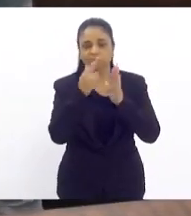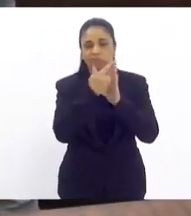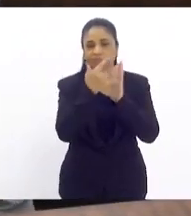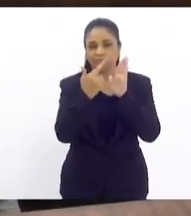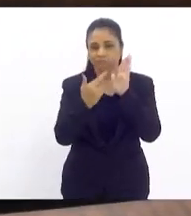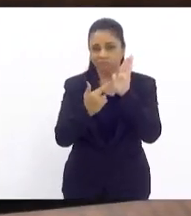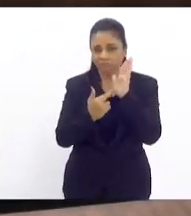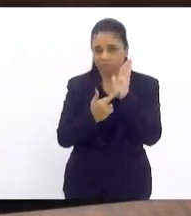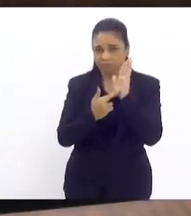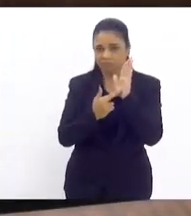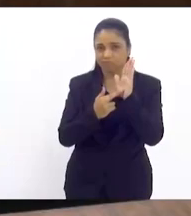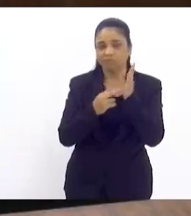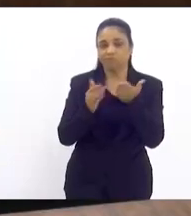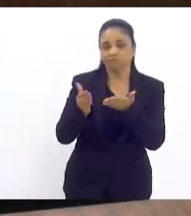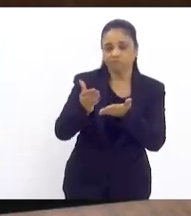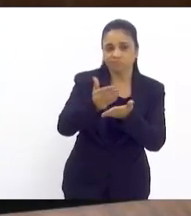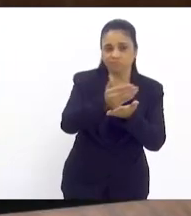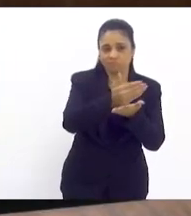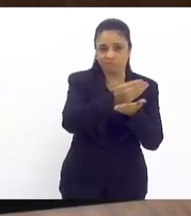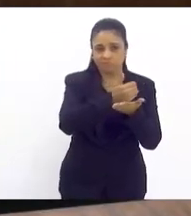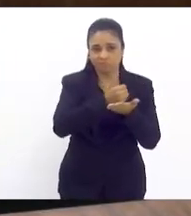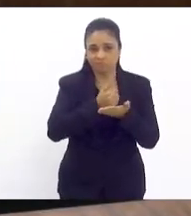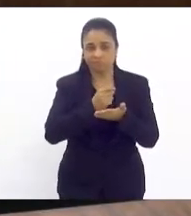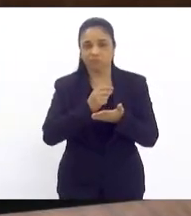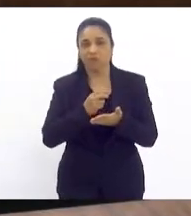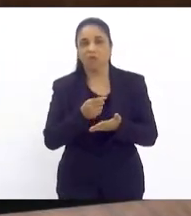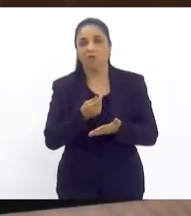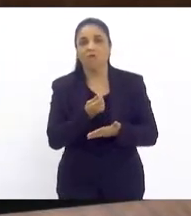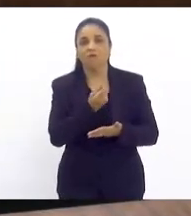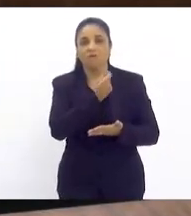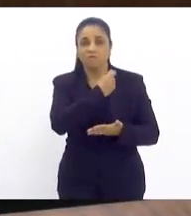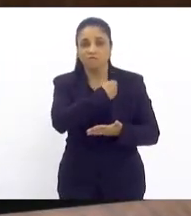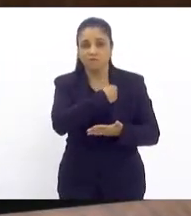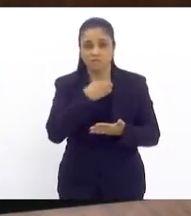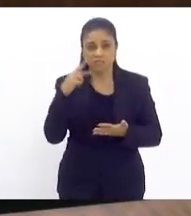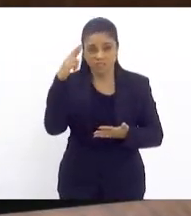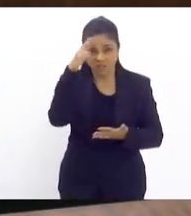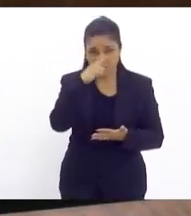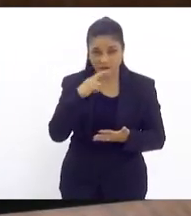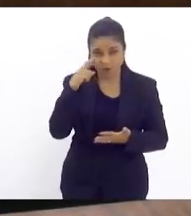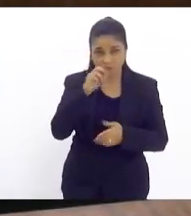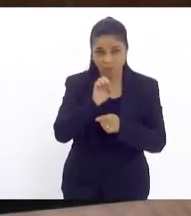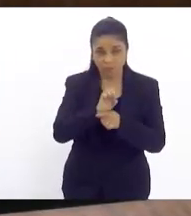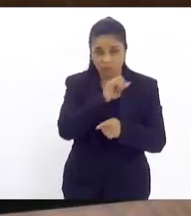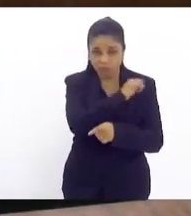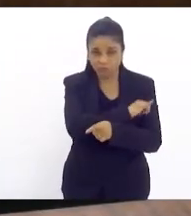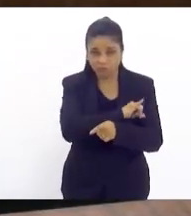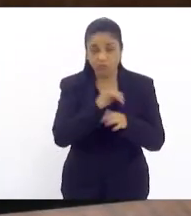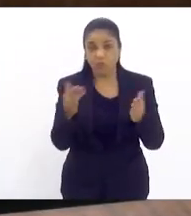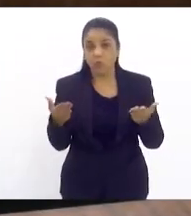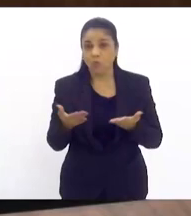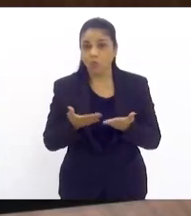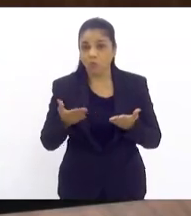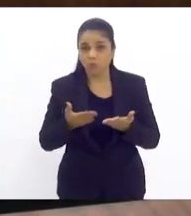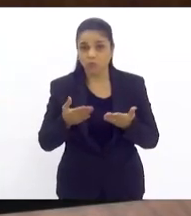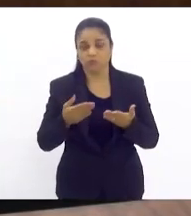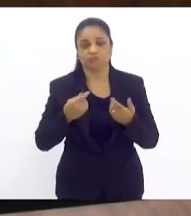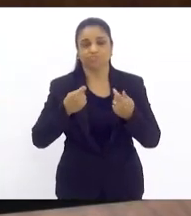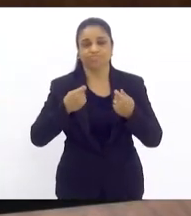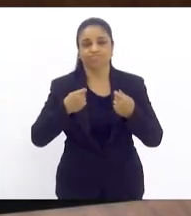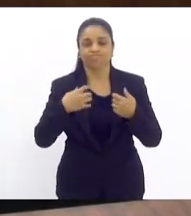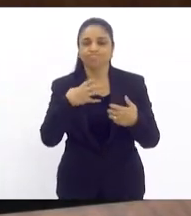fiscal do Estado do Rio de Janeiro por mais de 10 anos mas hoje essa casa sente a necessidade